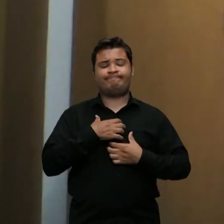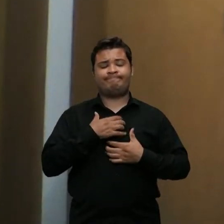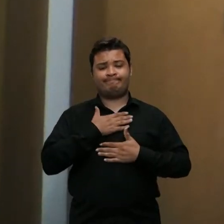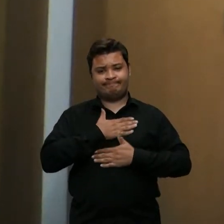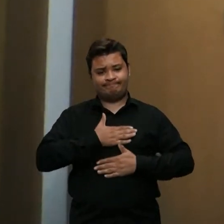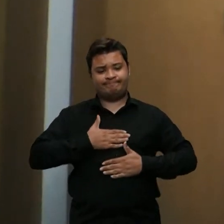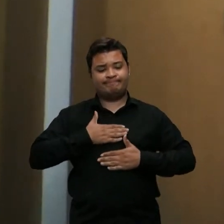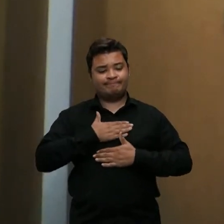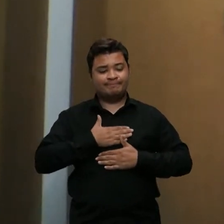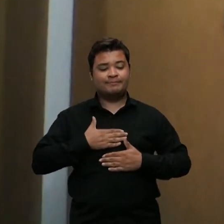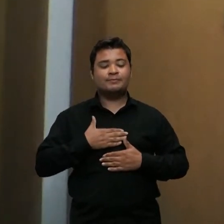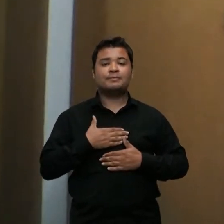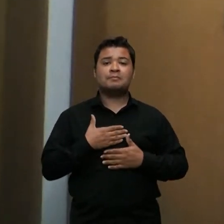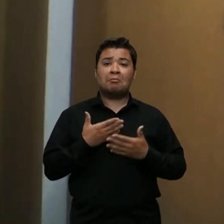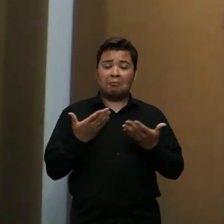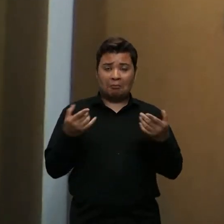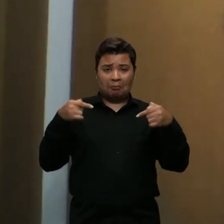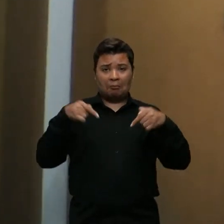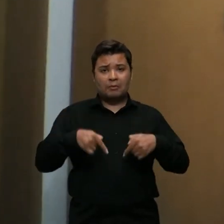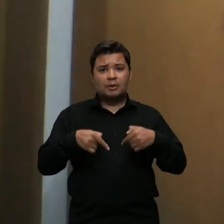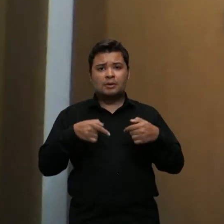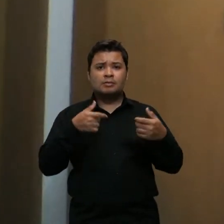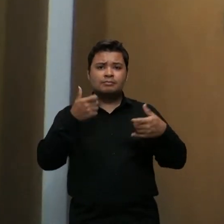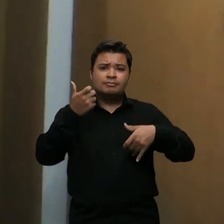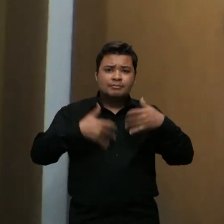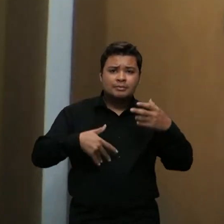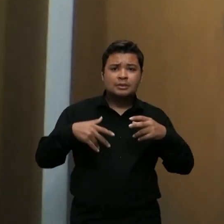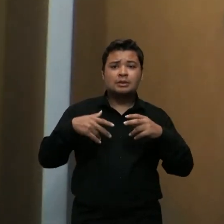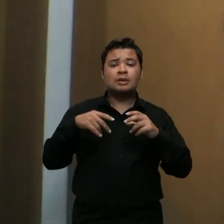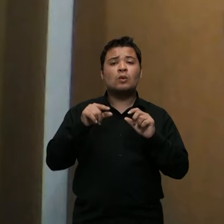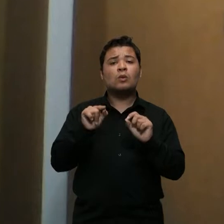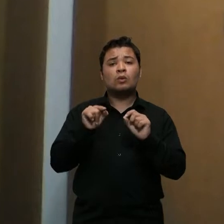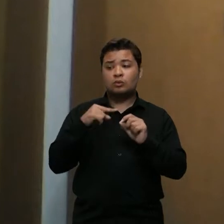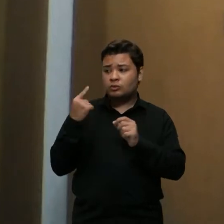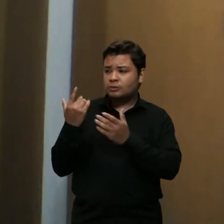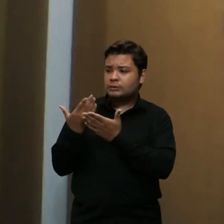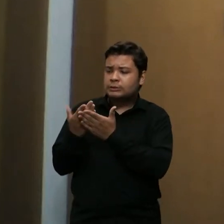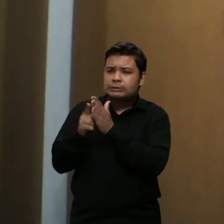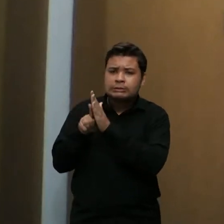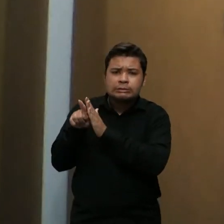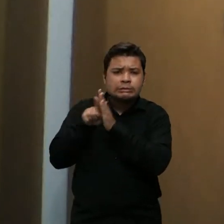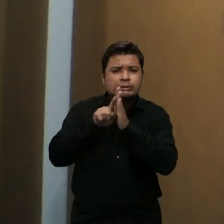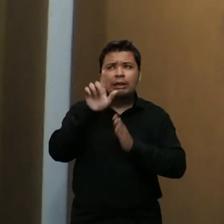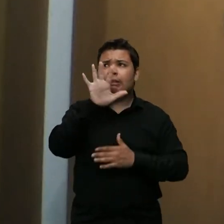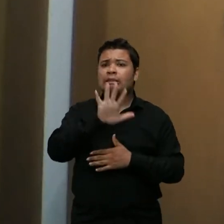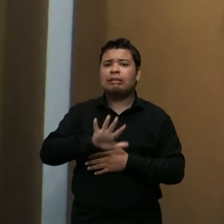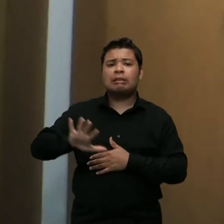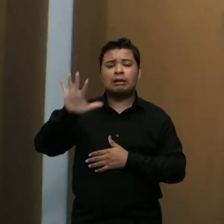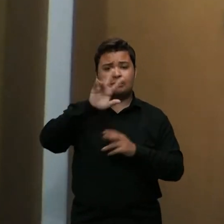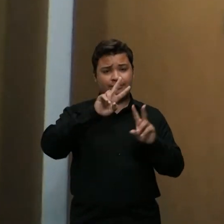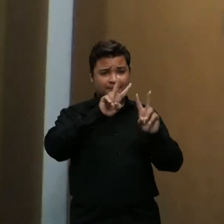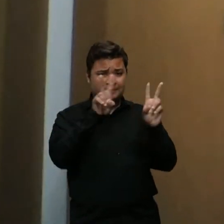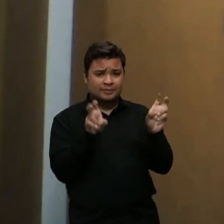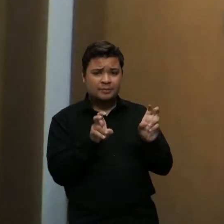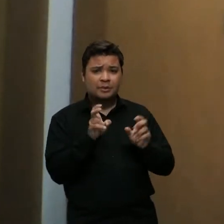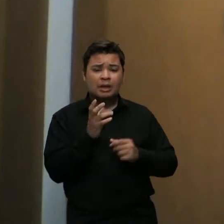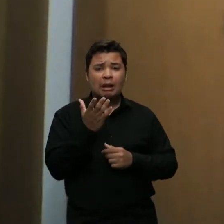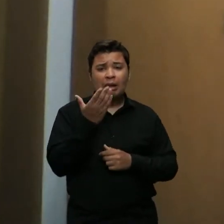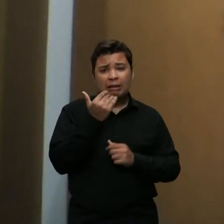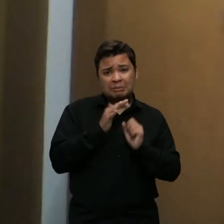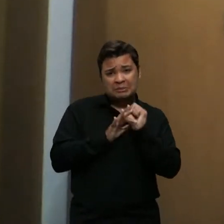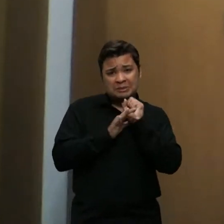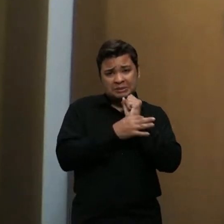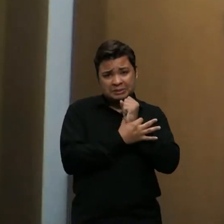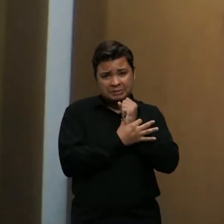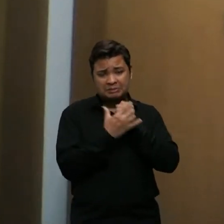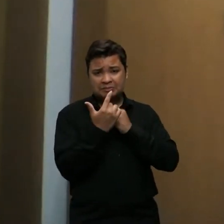estar aqui falando um pouquinho sobre os resultados do nosso segundo inquérito nacional de insegurança alimentar e nutricional no contexto